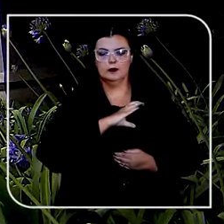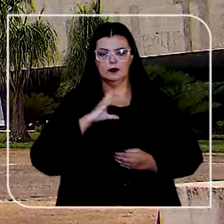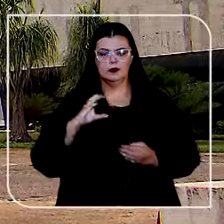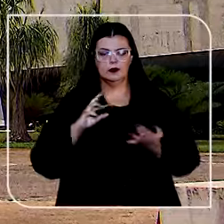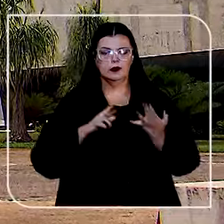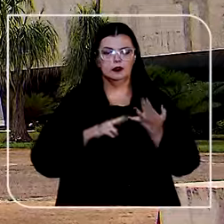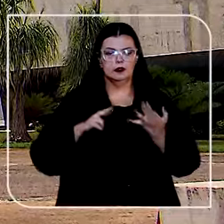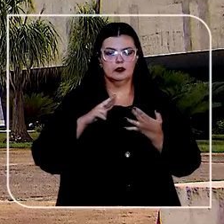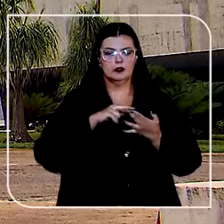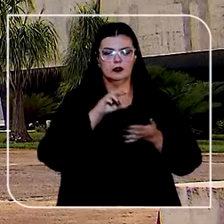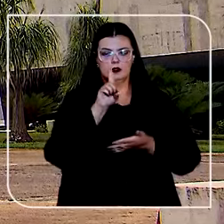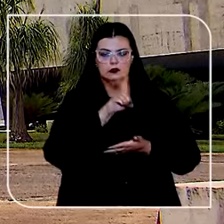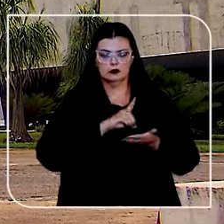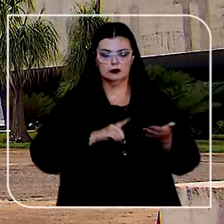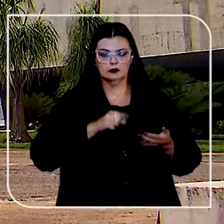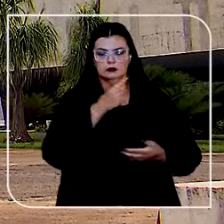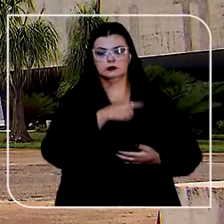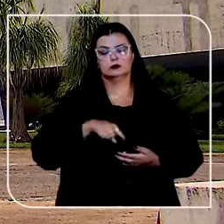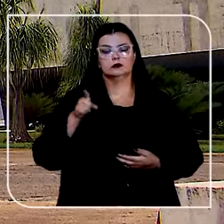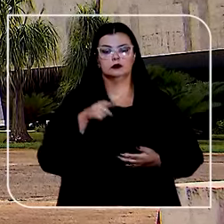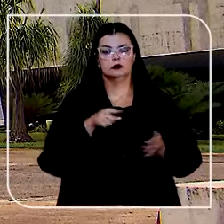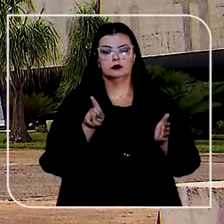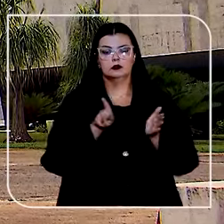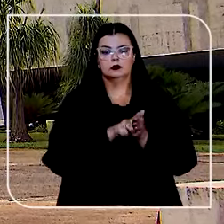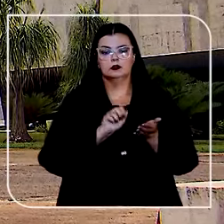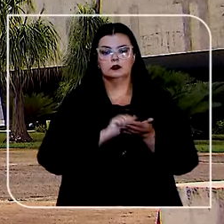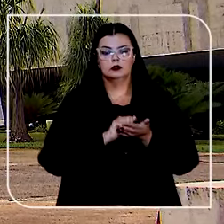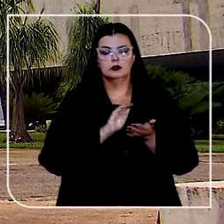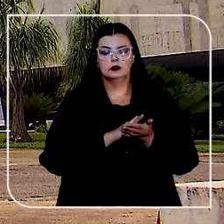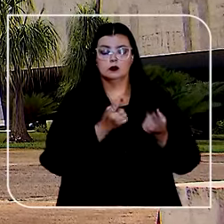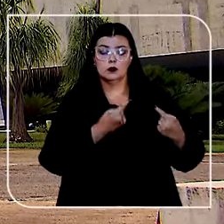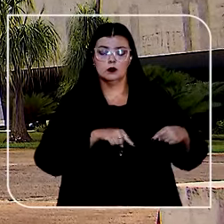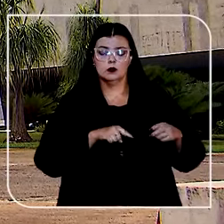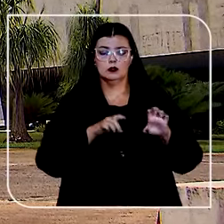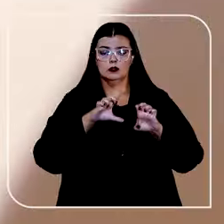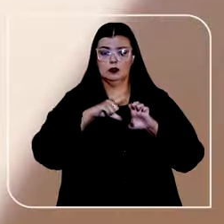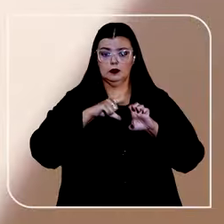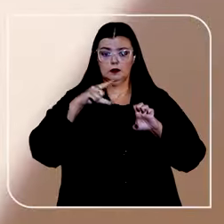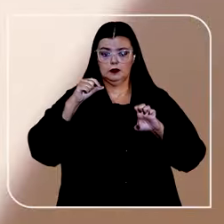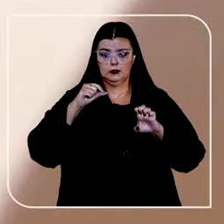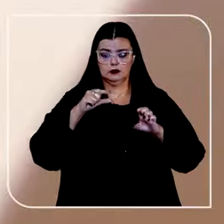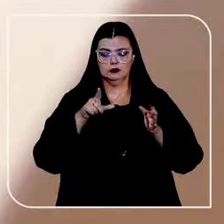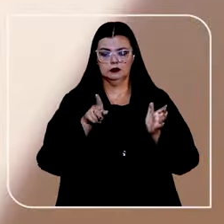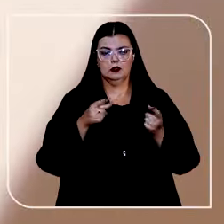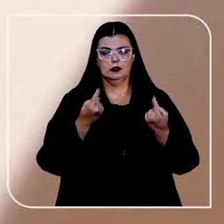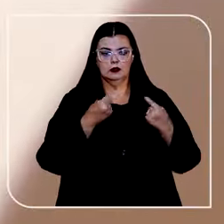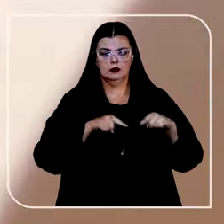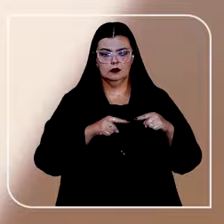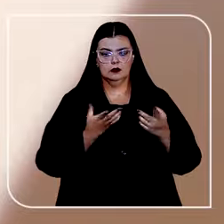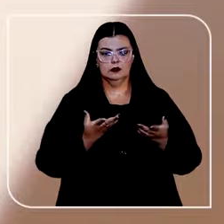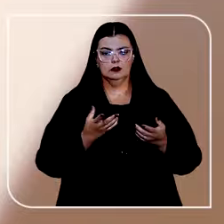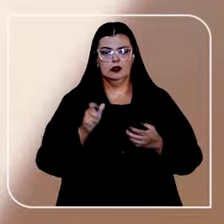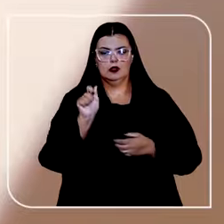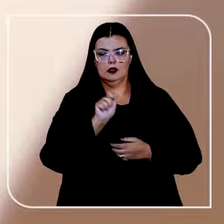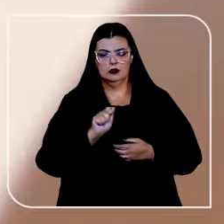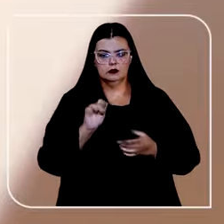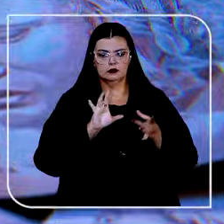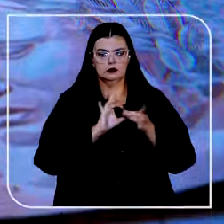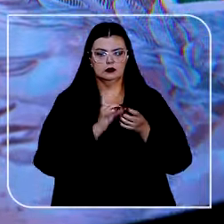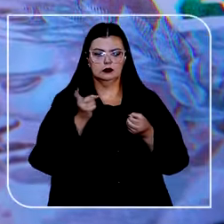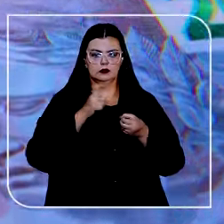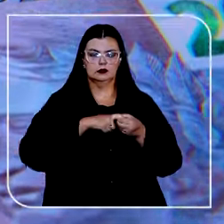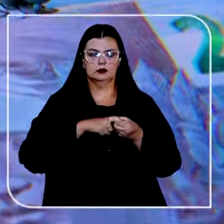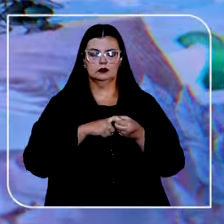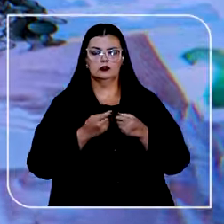corpos que pedia a declaração de nulidade da ação penal movida contra o empresário acusado de associação criminosa corrupção